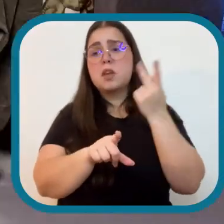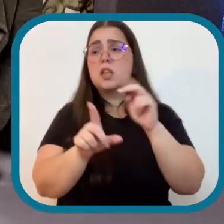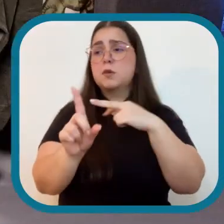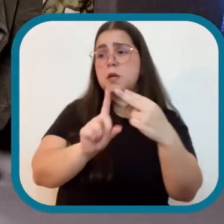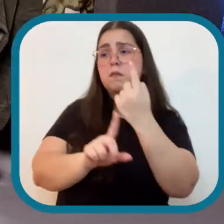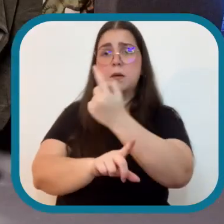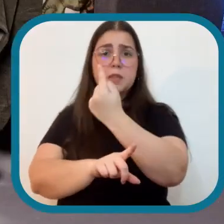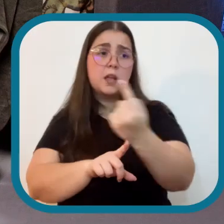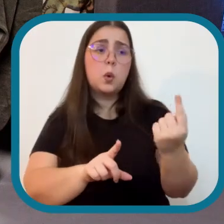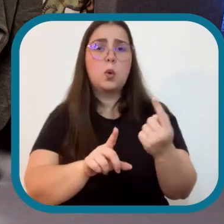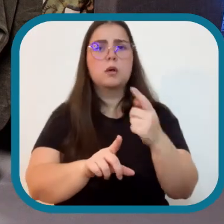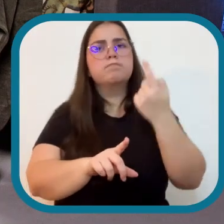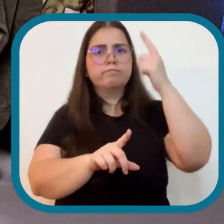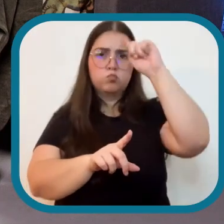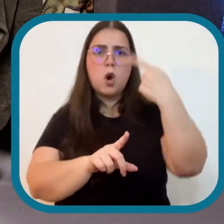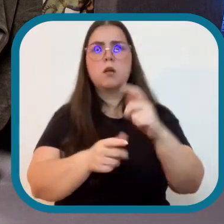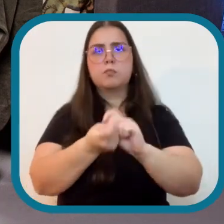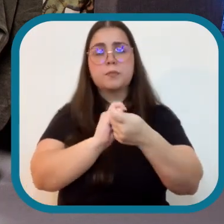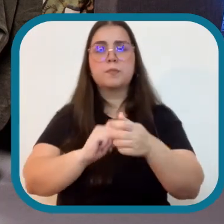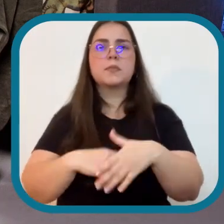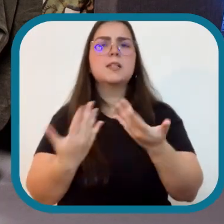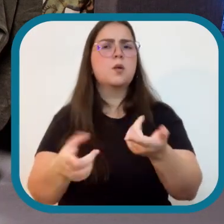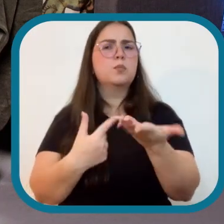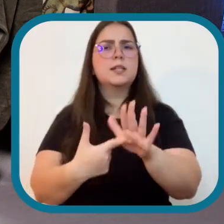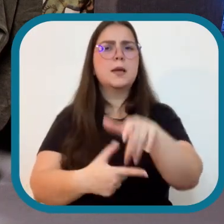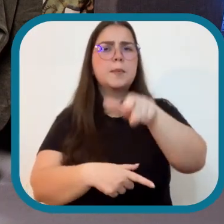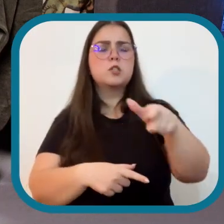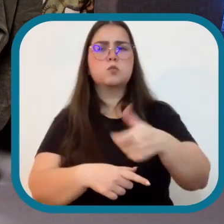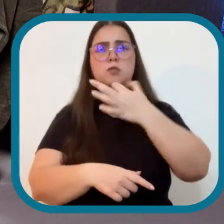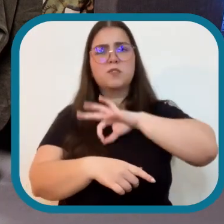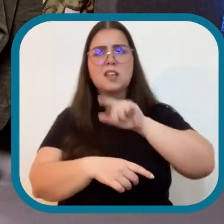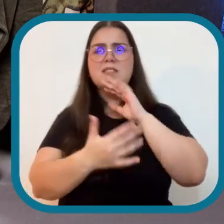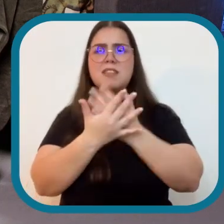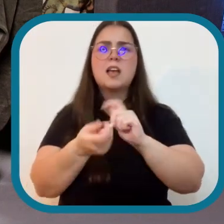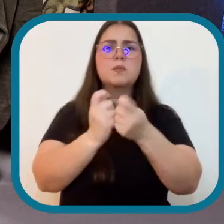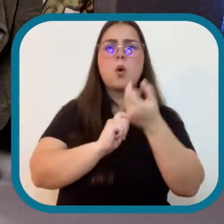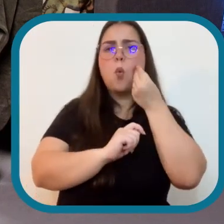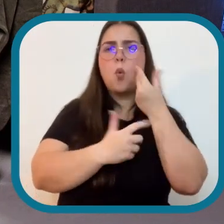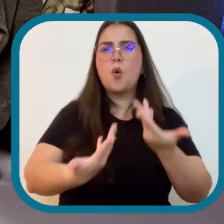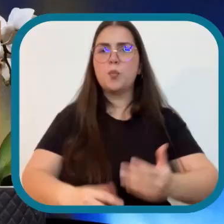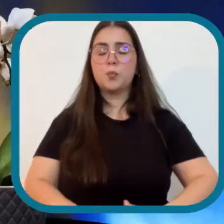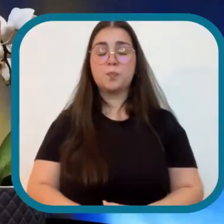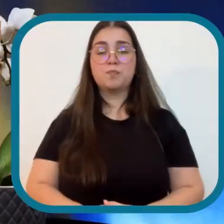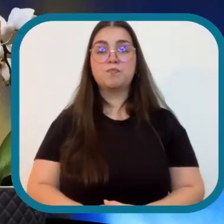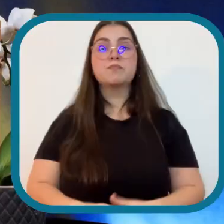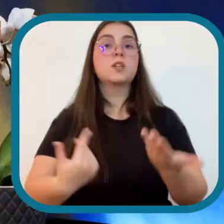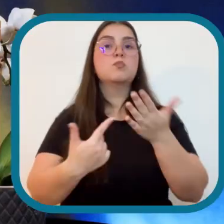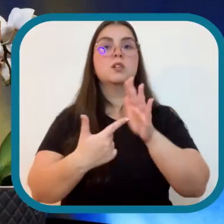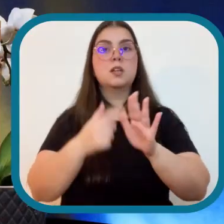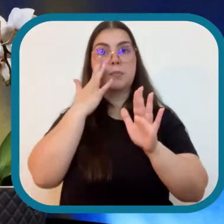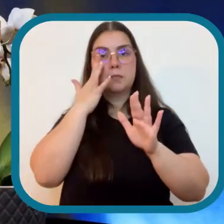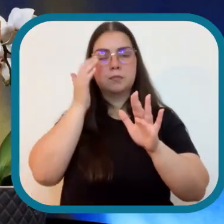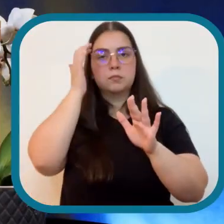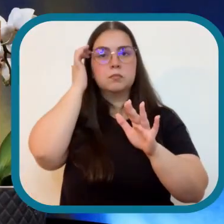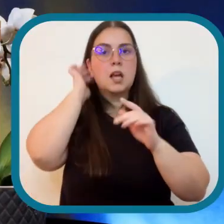pessoa, saber adaptar-se. Neste caso, como é que então estes profissionais se podem adaptar? Ter a noção